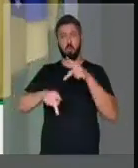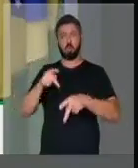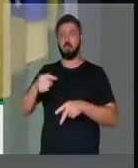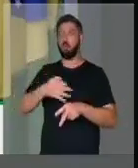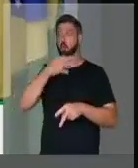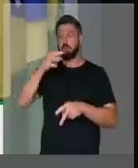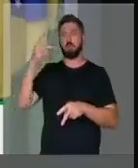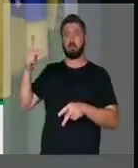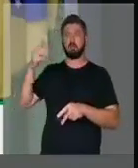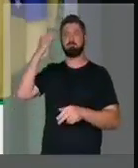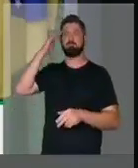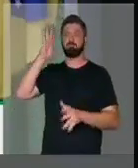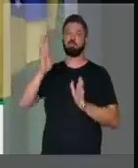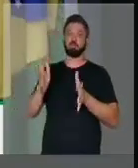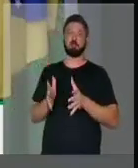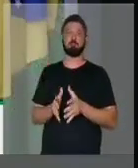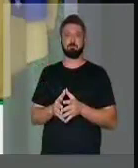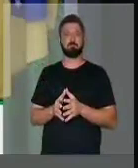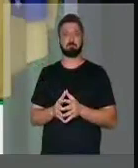sua visão